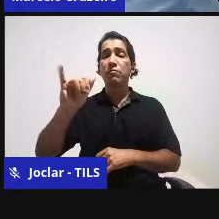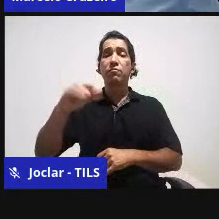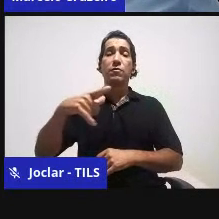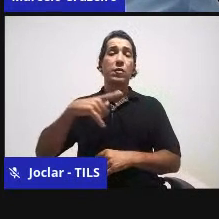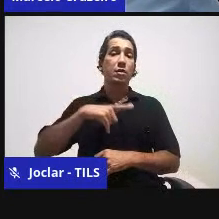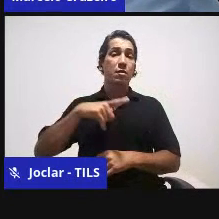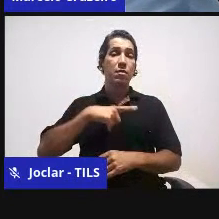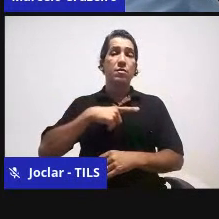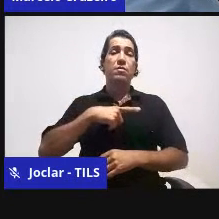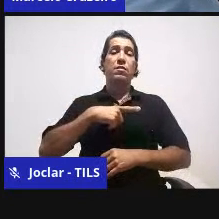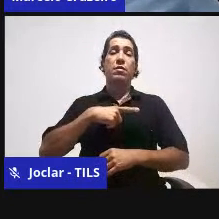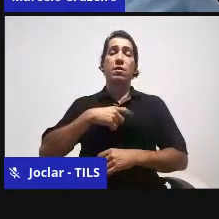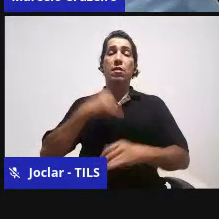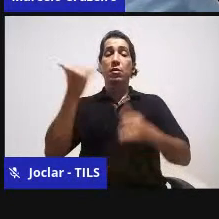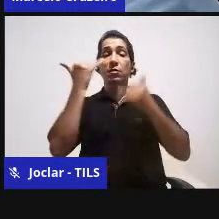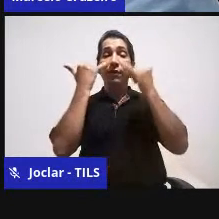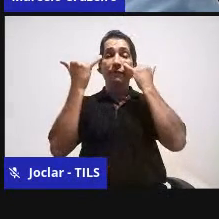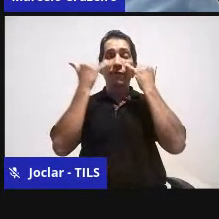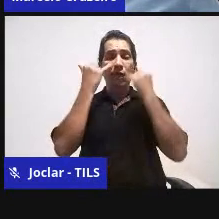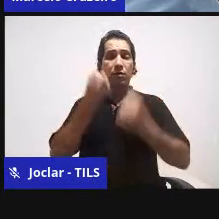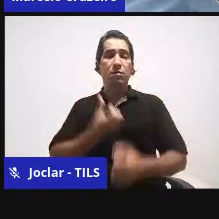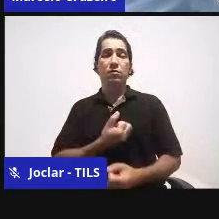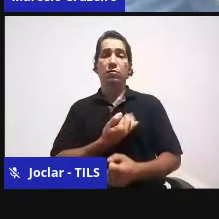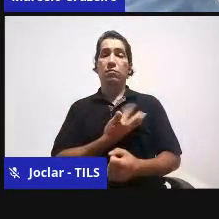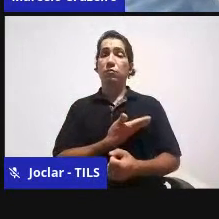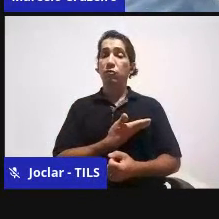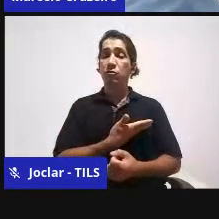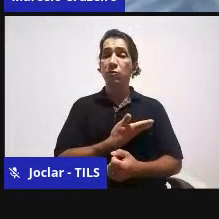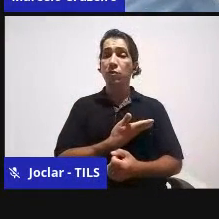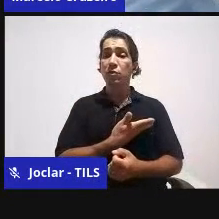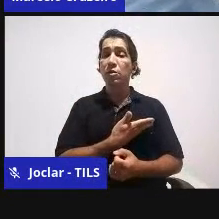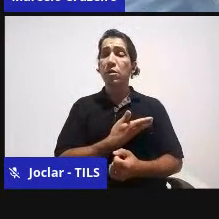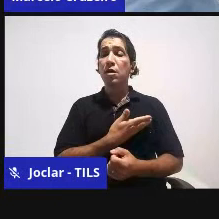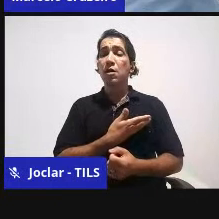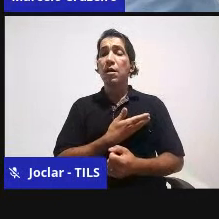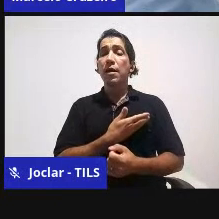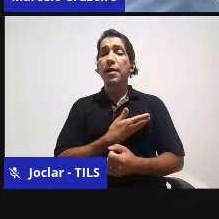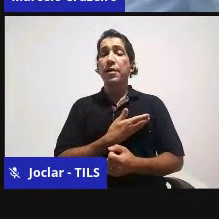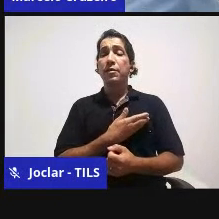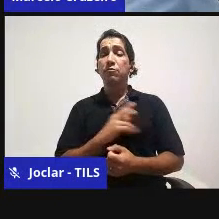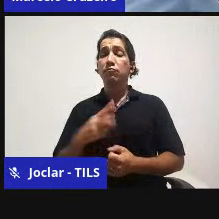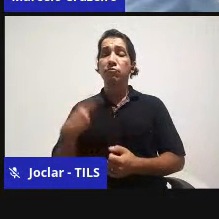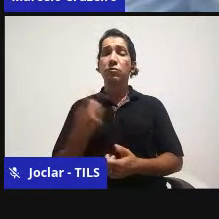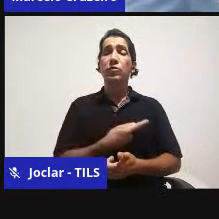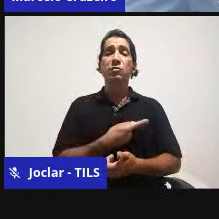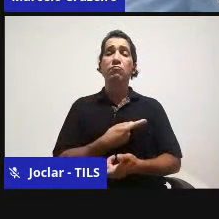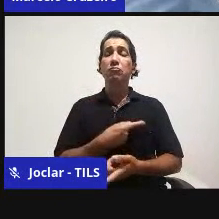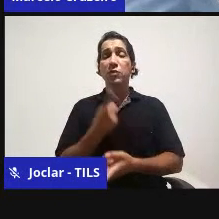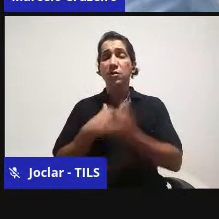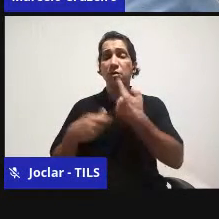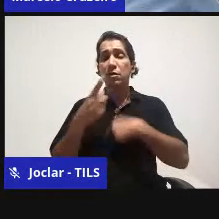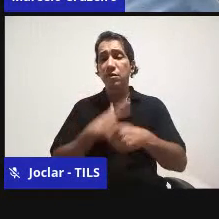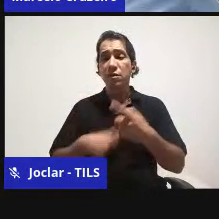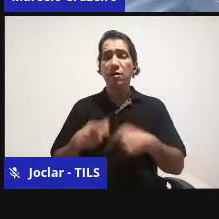do que seria o esperado, né, para a produção daquele lote, né, aquele produção